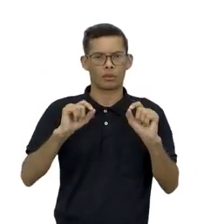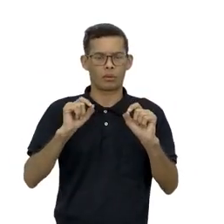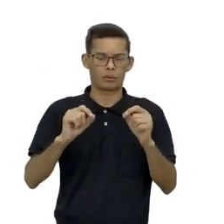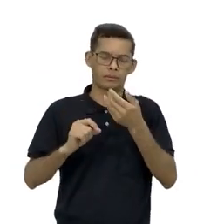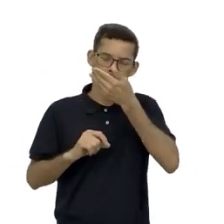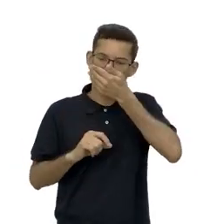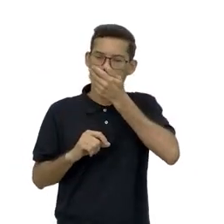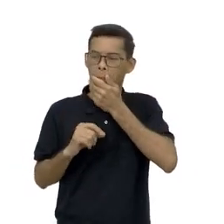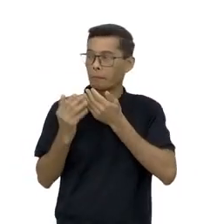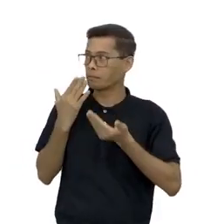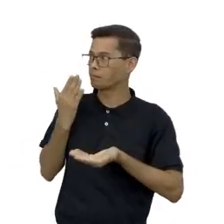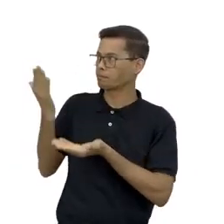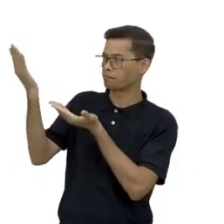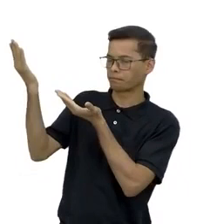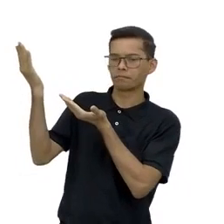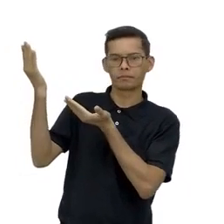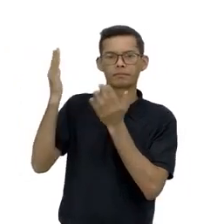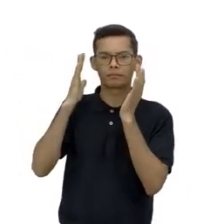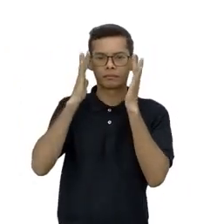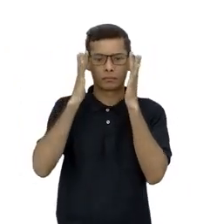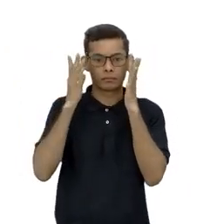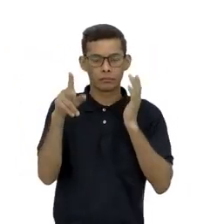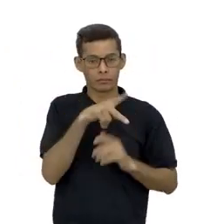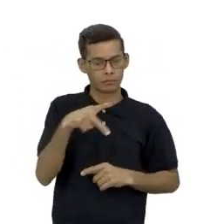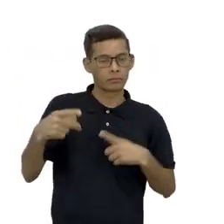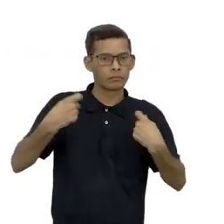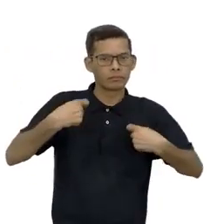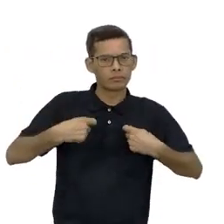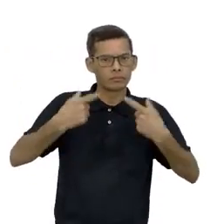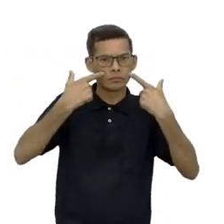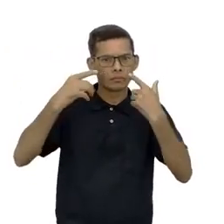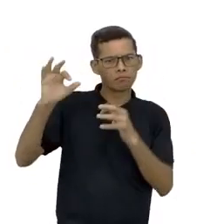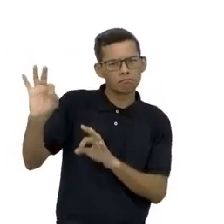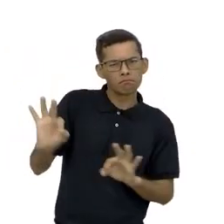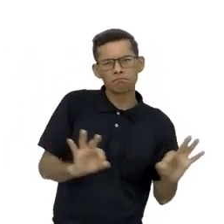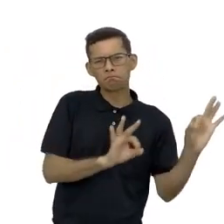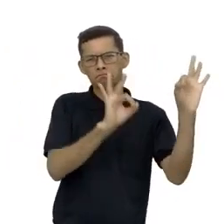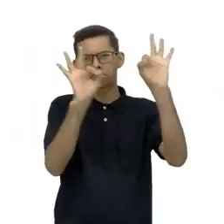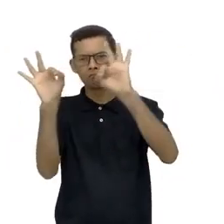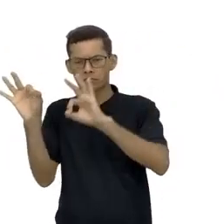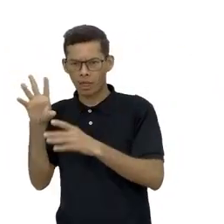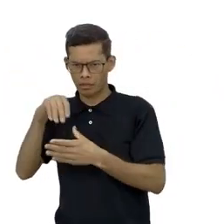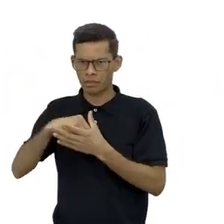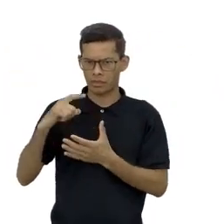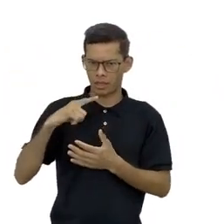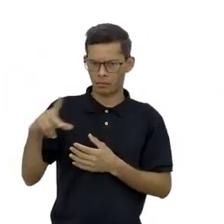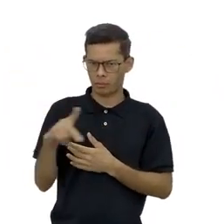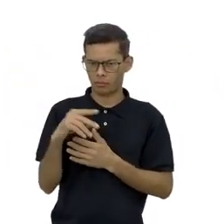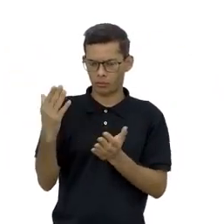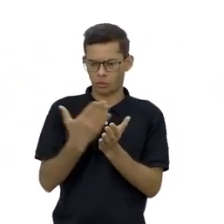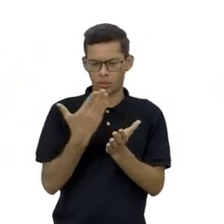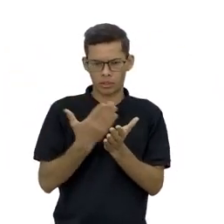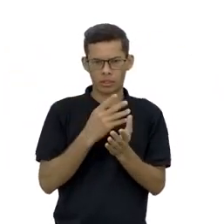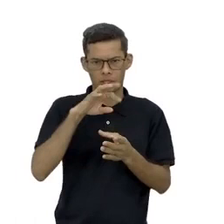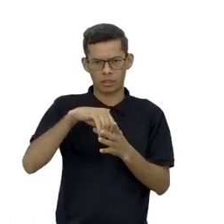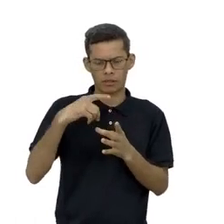6, recomenda-se que os professores assistam ao vídeo indicado no caderno do professor, de modo a